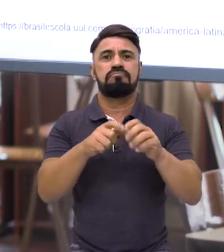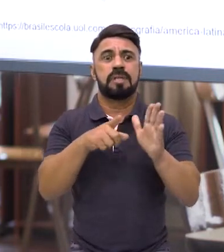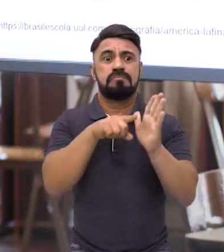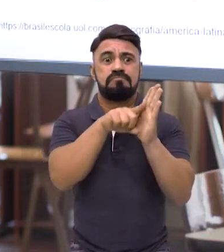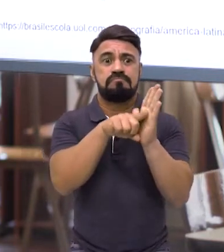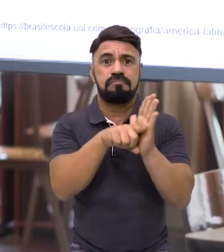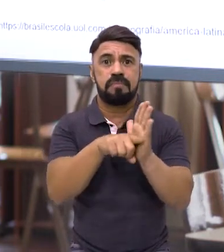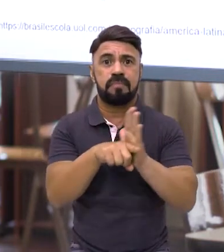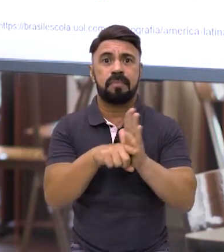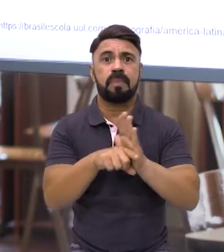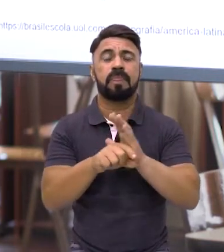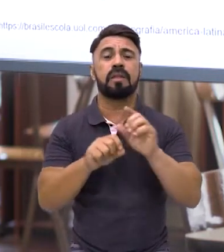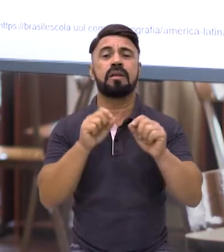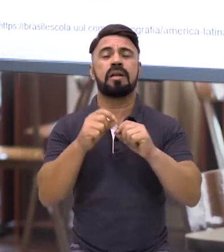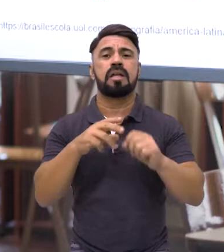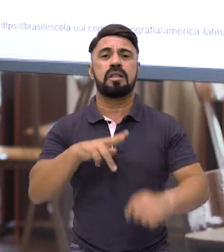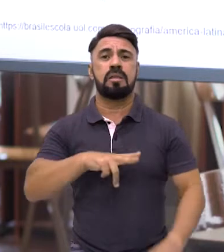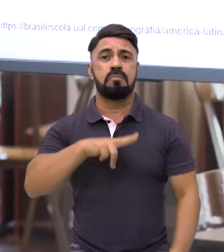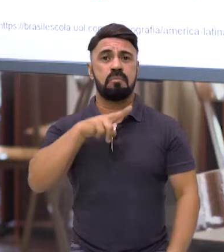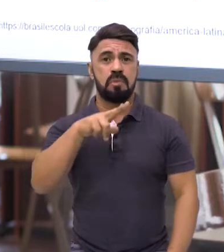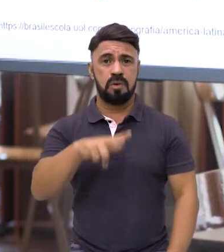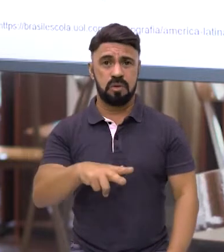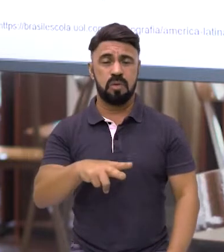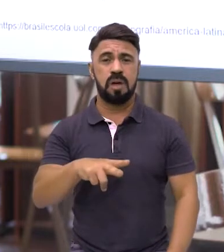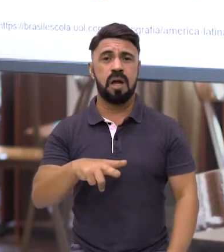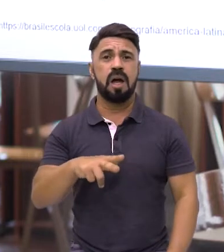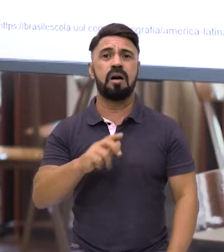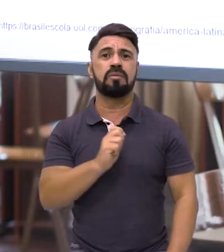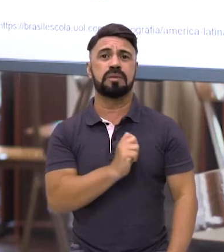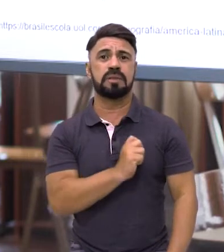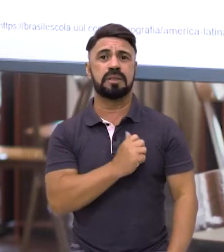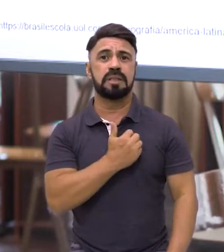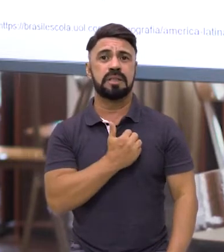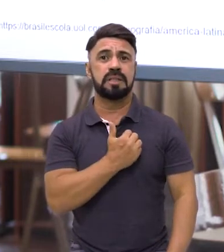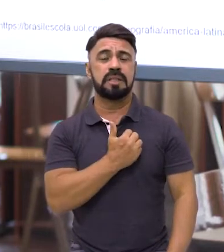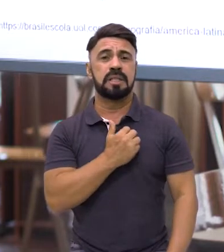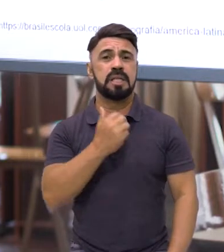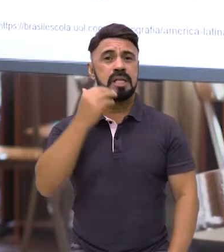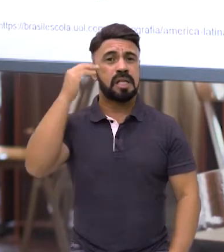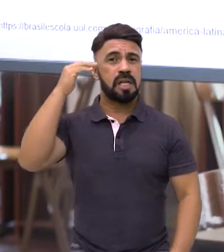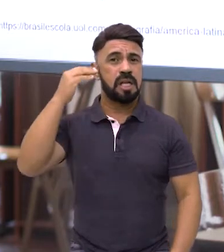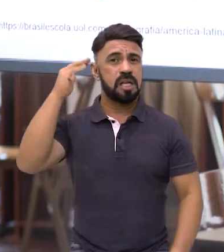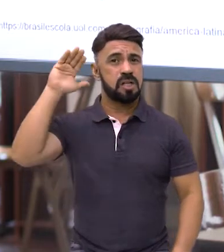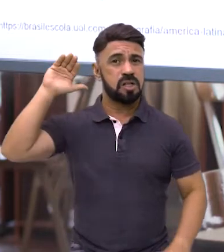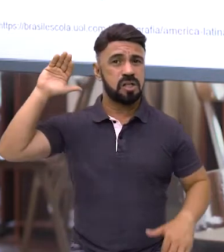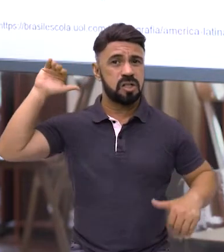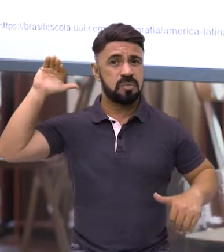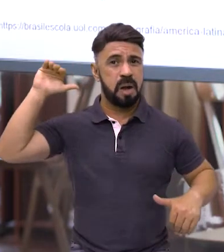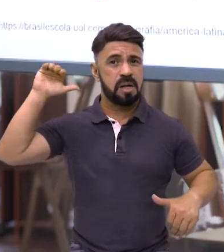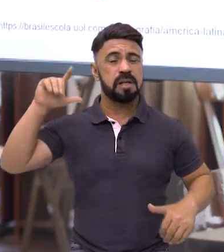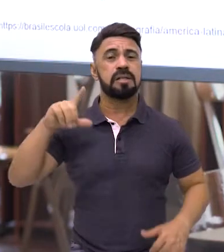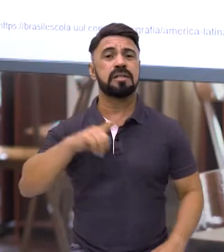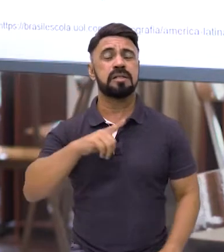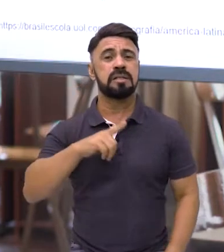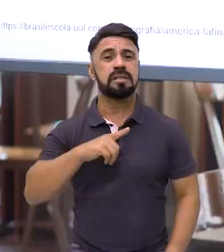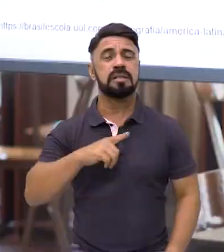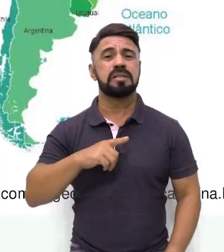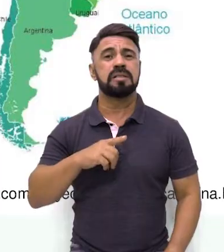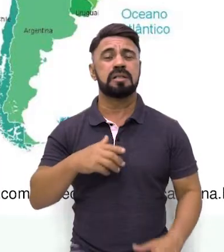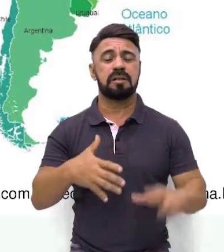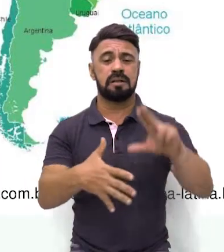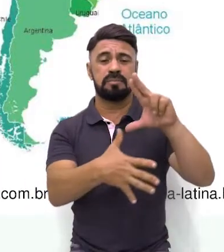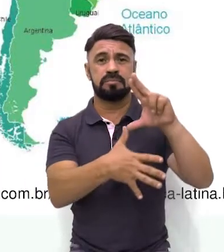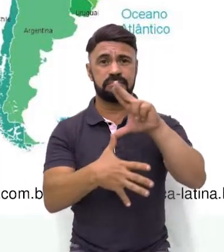exploração, através de Portugal e Espanha. Por isso, a origem do nome América Latina,